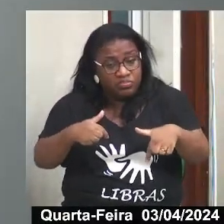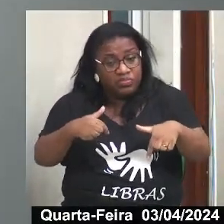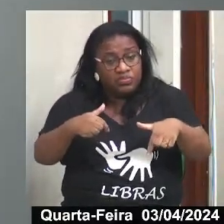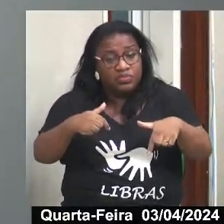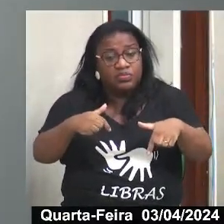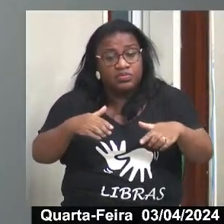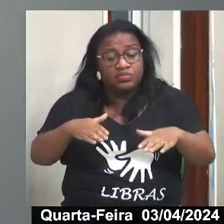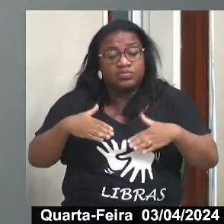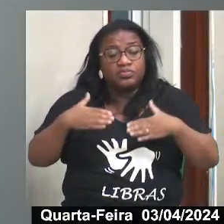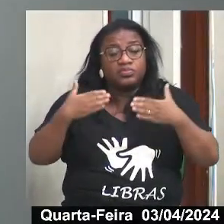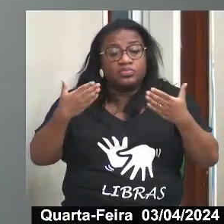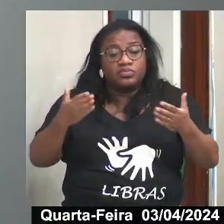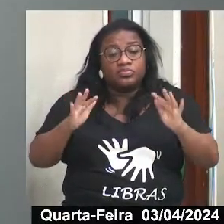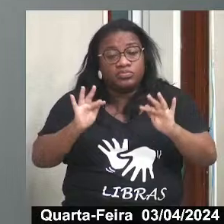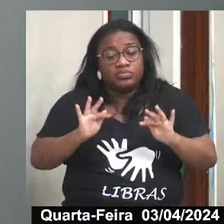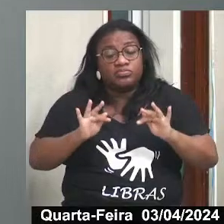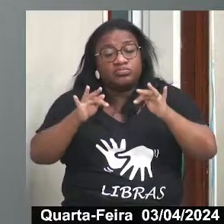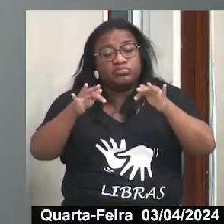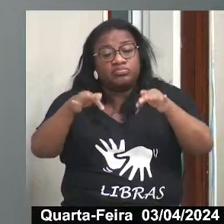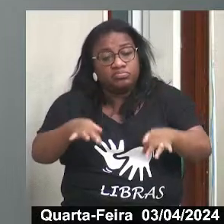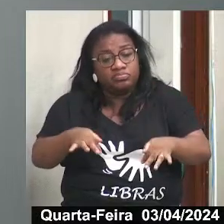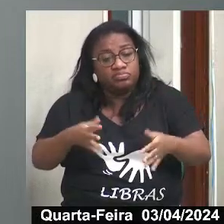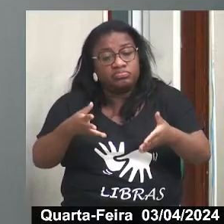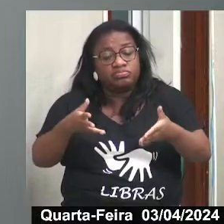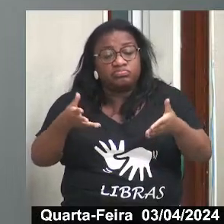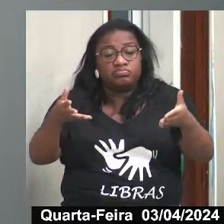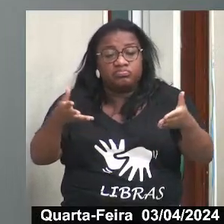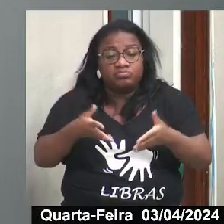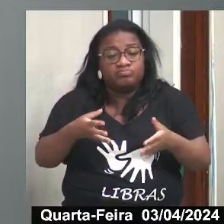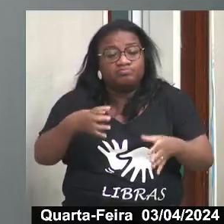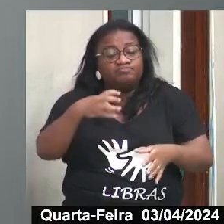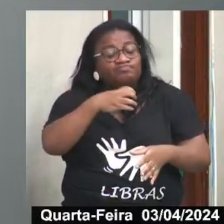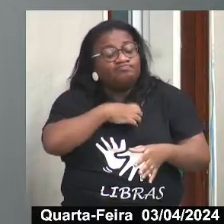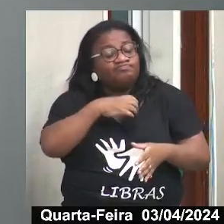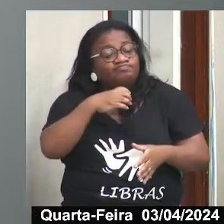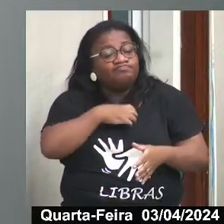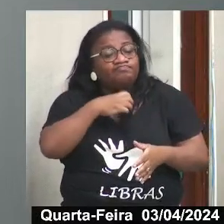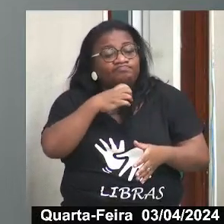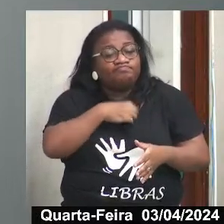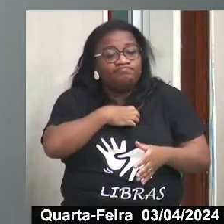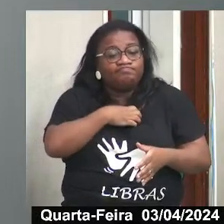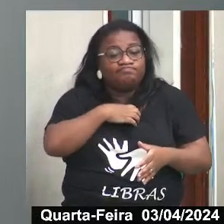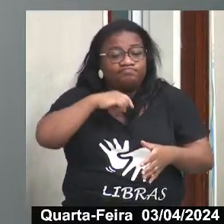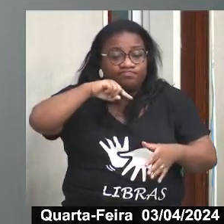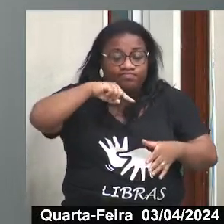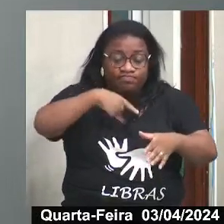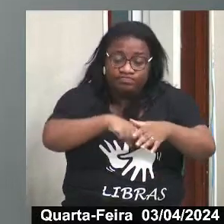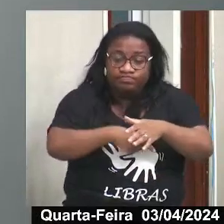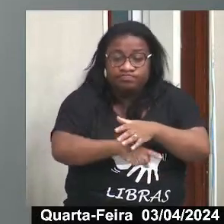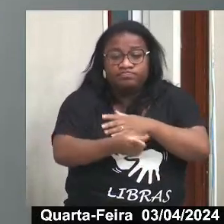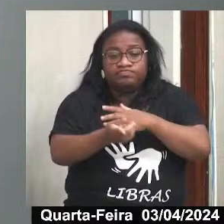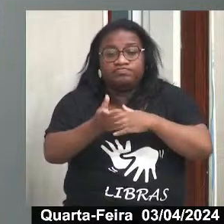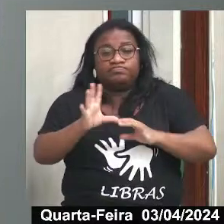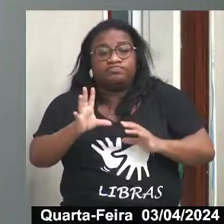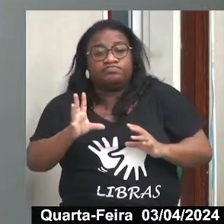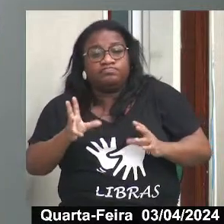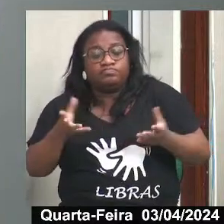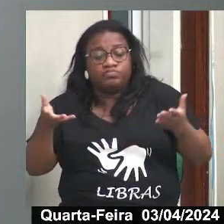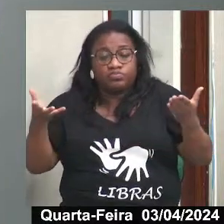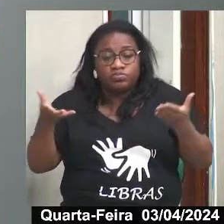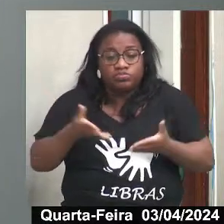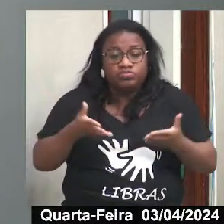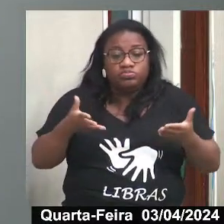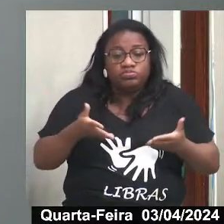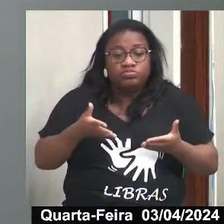RAPS. Então, esse encerramento de ciclo, eu tenho um sentimento dúbio. O primeiro deles é de um aperto